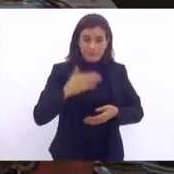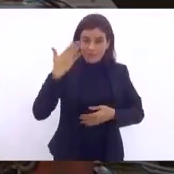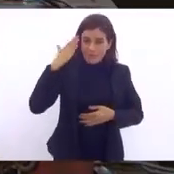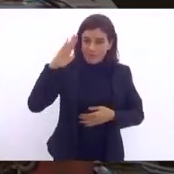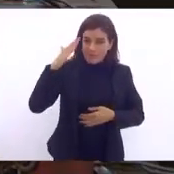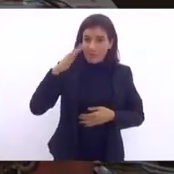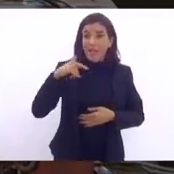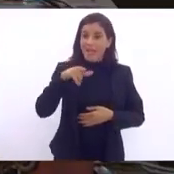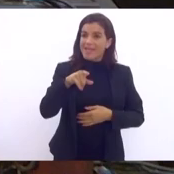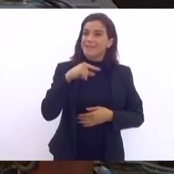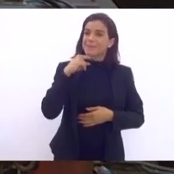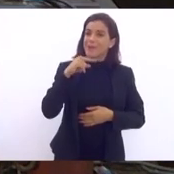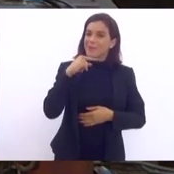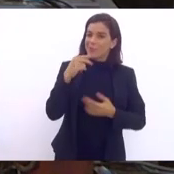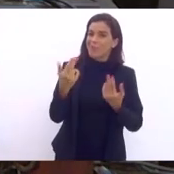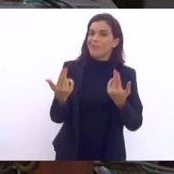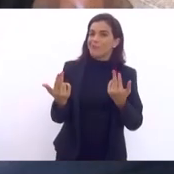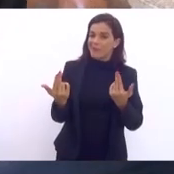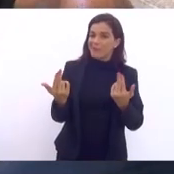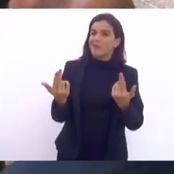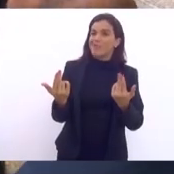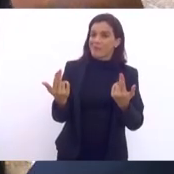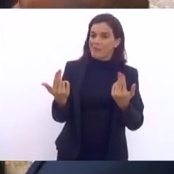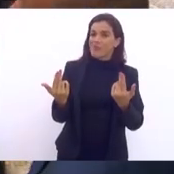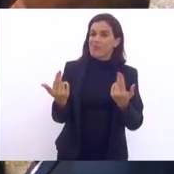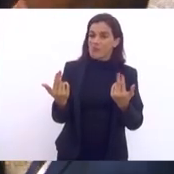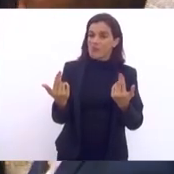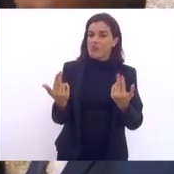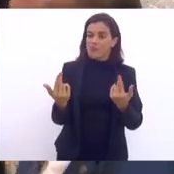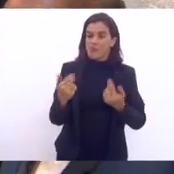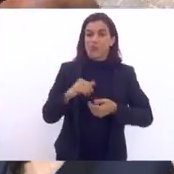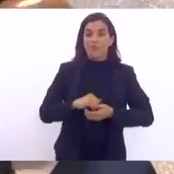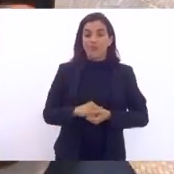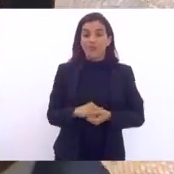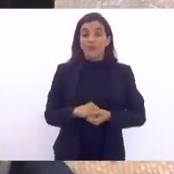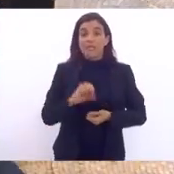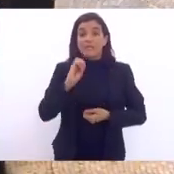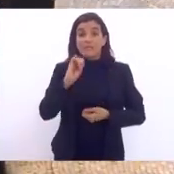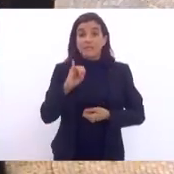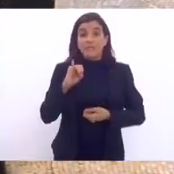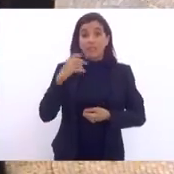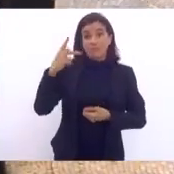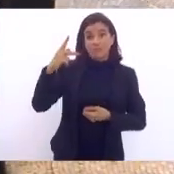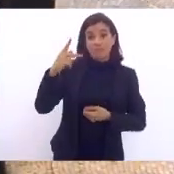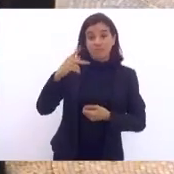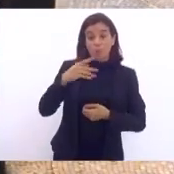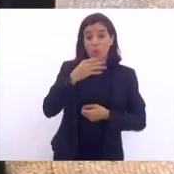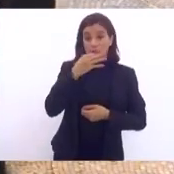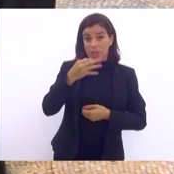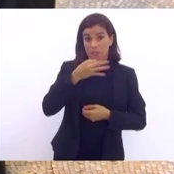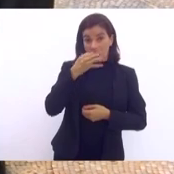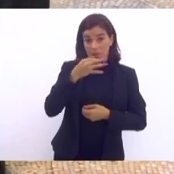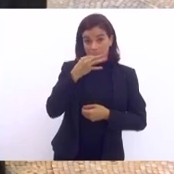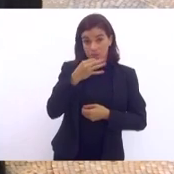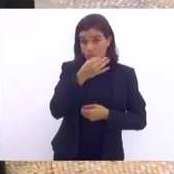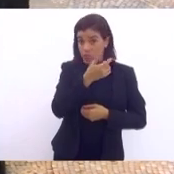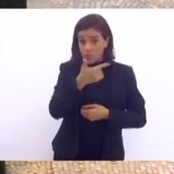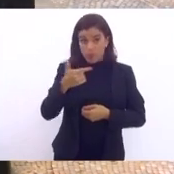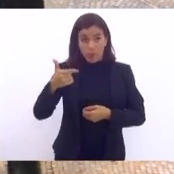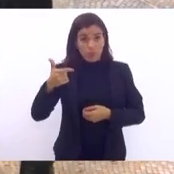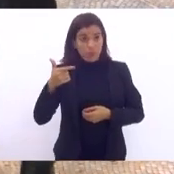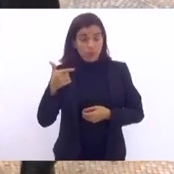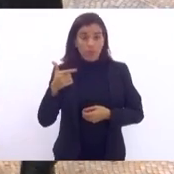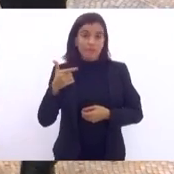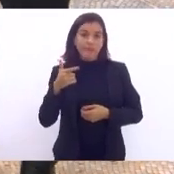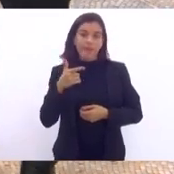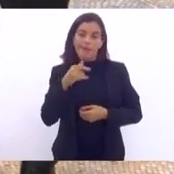Paulo, que eu ia, se da parte de Vossa Excelência o texto que vier do substitutivo não gerar um conflito com